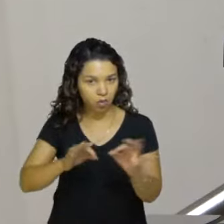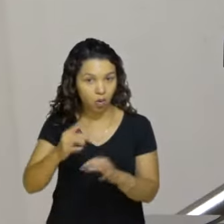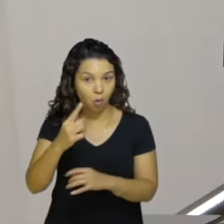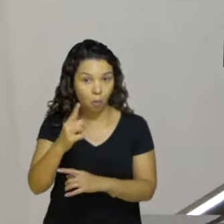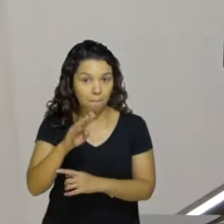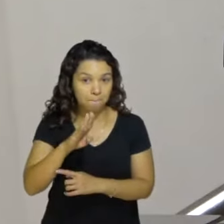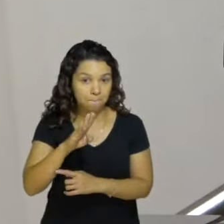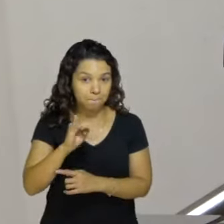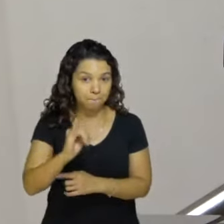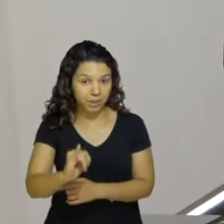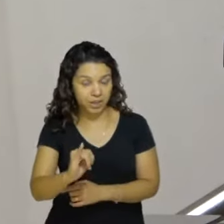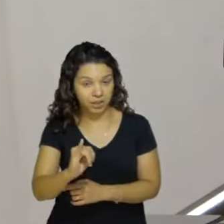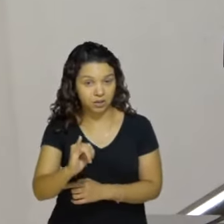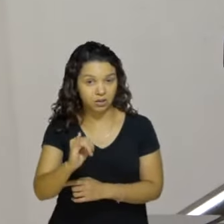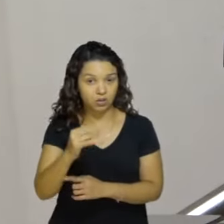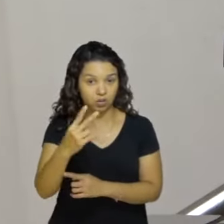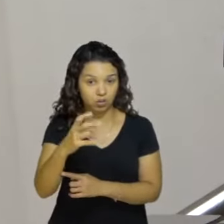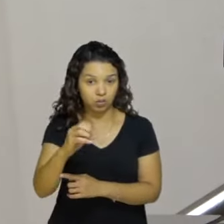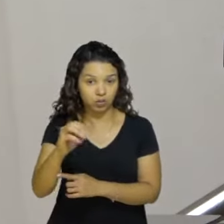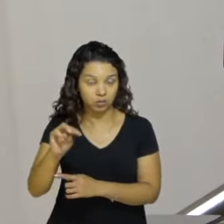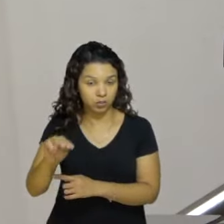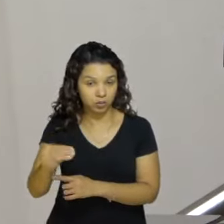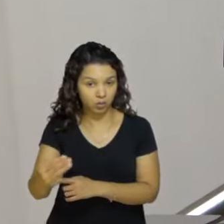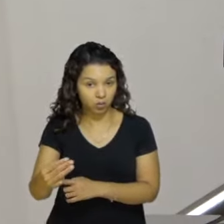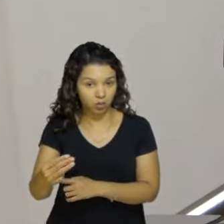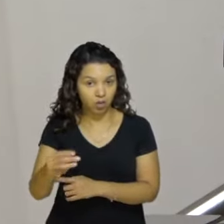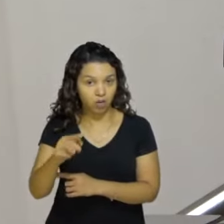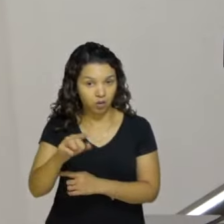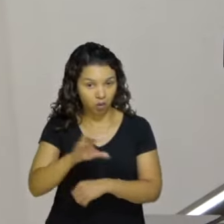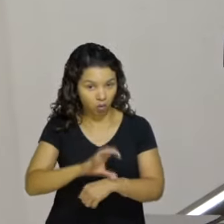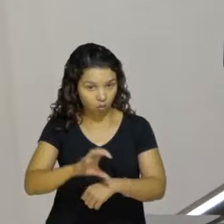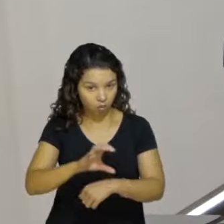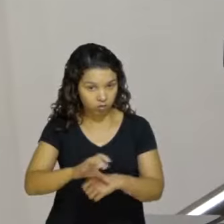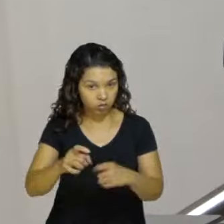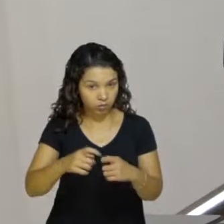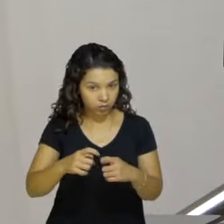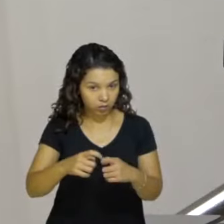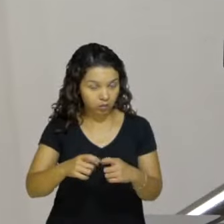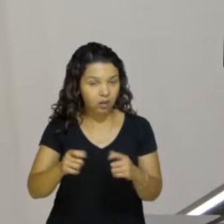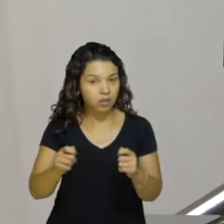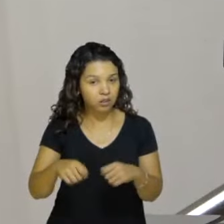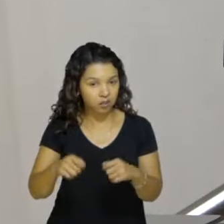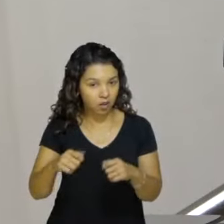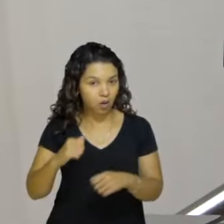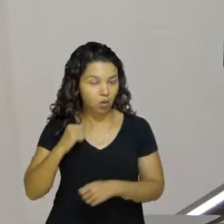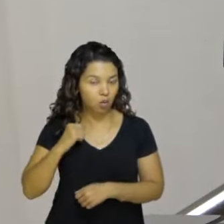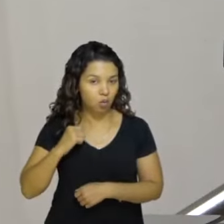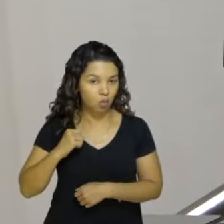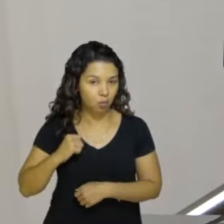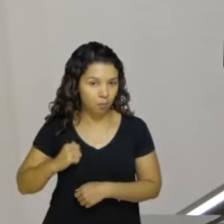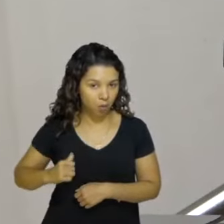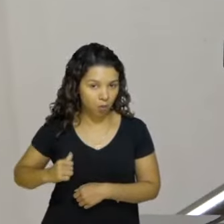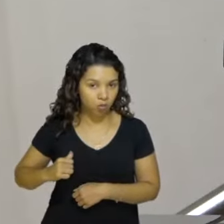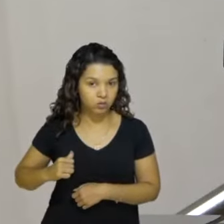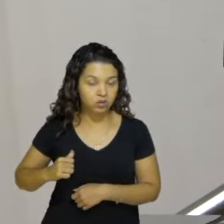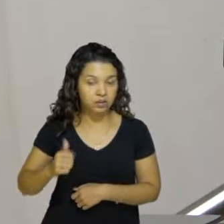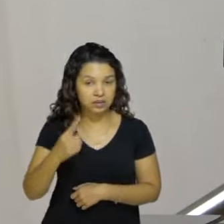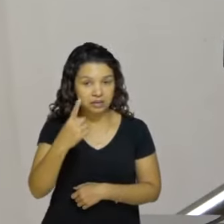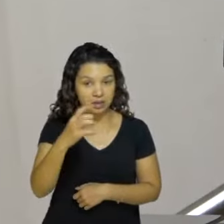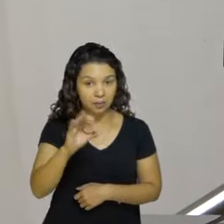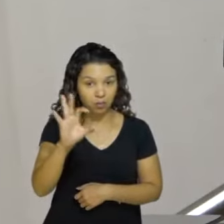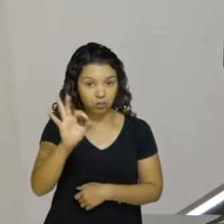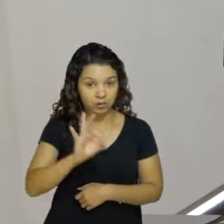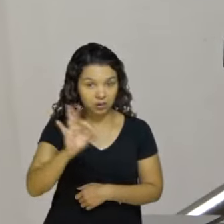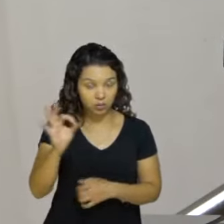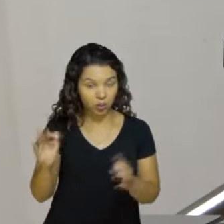R$1,2 bilhão. Então, o cidadão que está fazendo curso de medicina pode conseguir a bolsa 100% até o término da faculdade. Então,